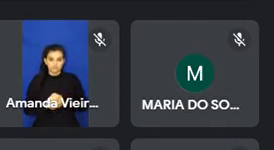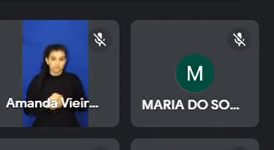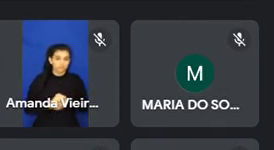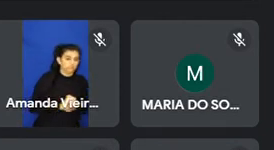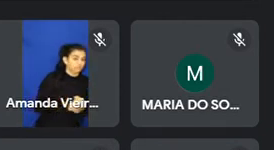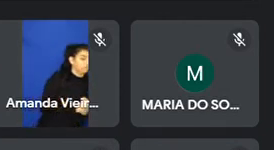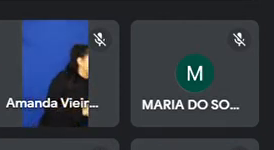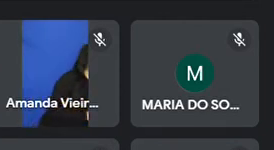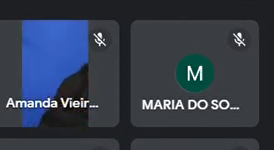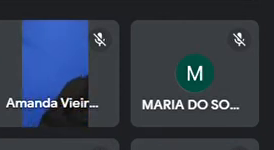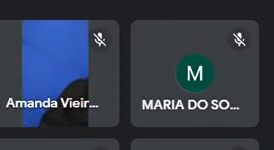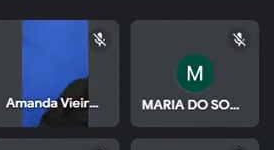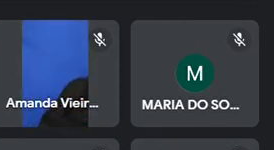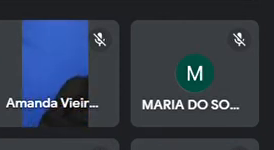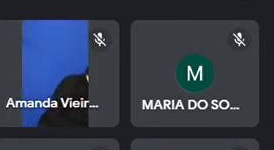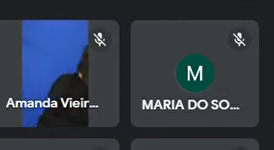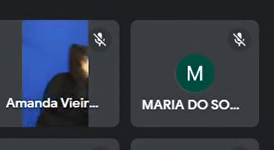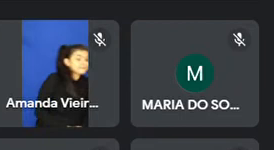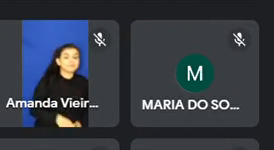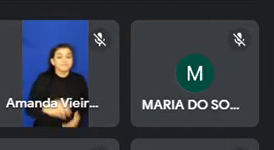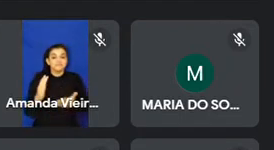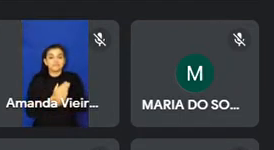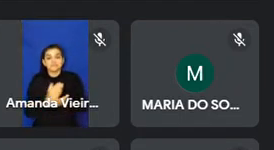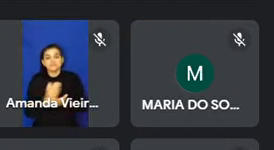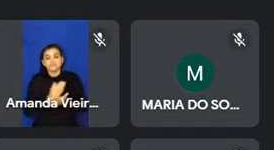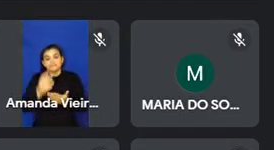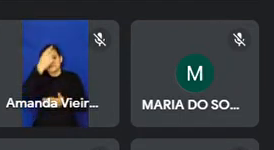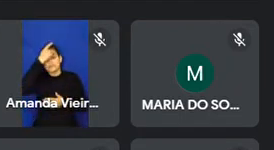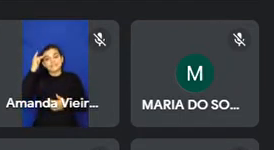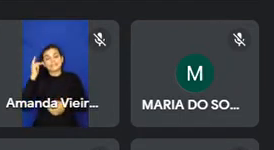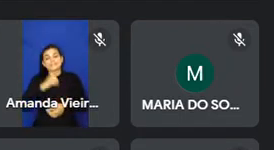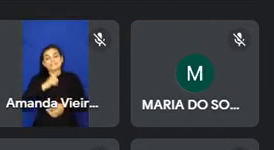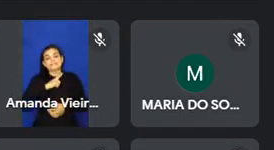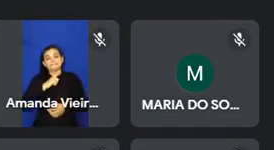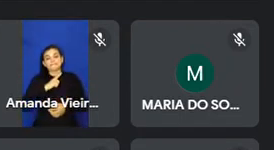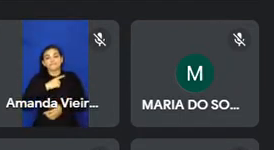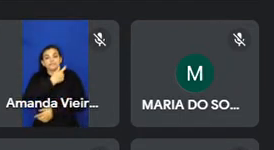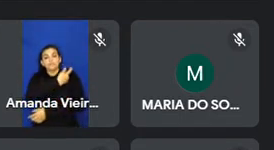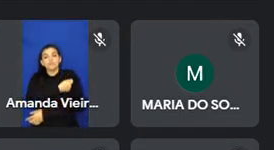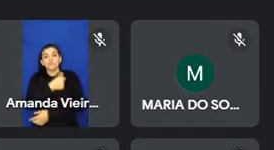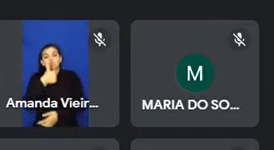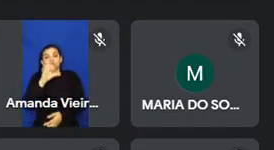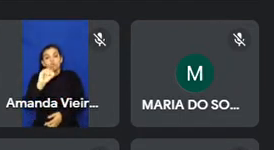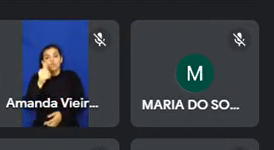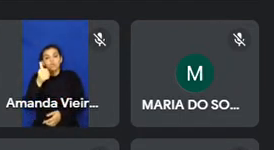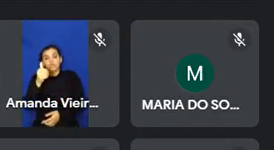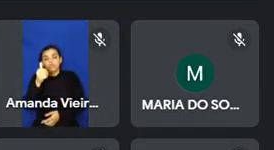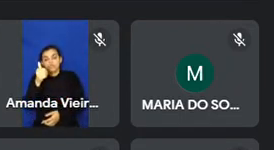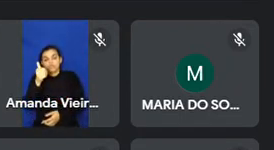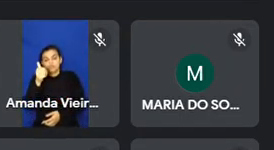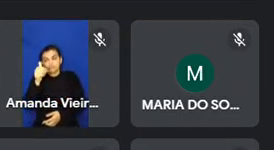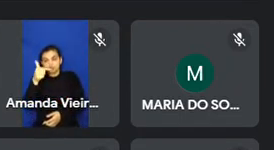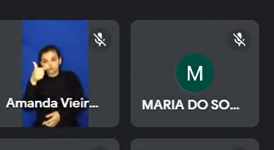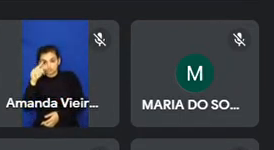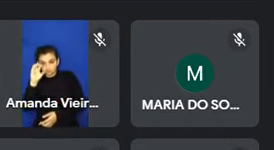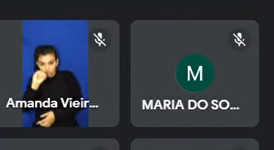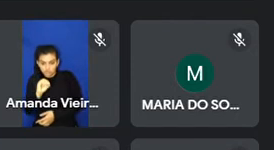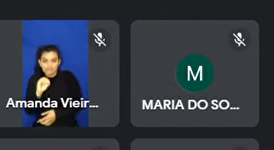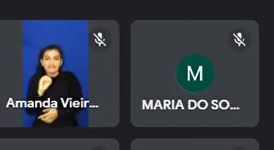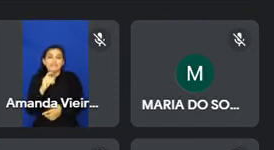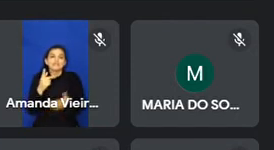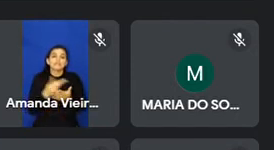tomar a dose aqui em 2010 e chegar em 2017 ela pegar o tétano porque teve algum